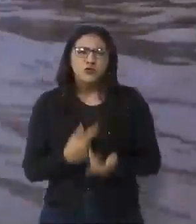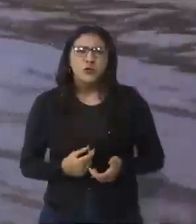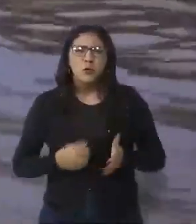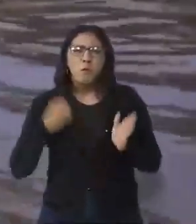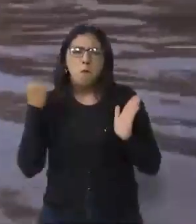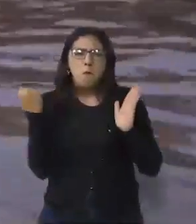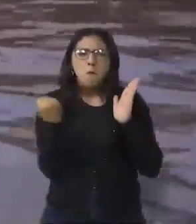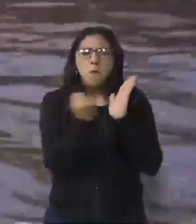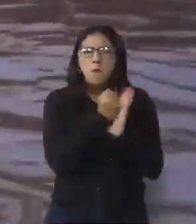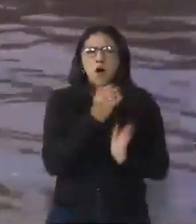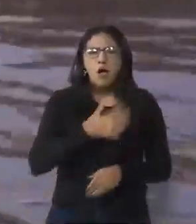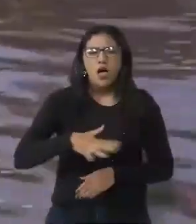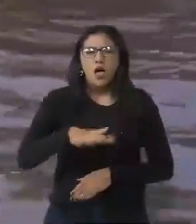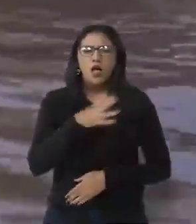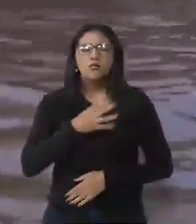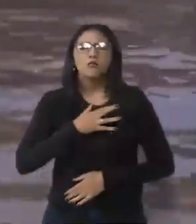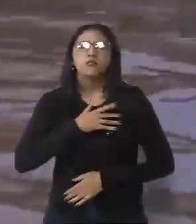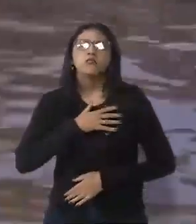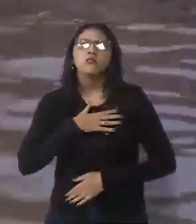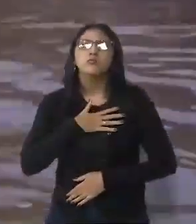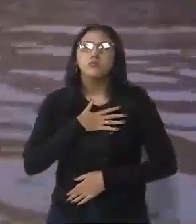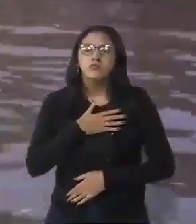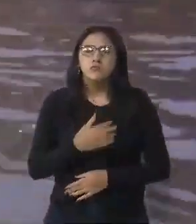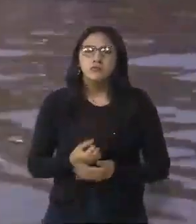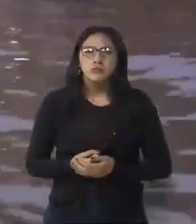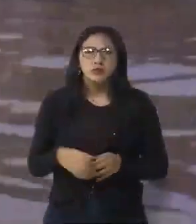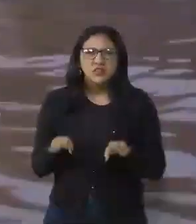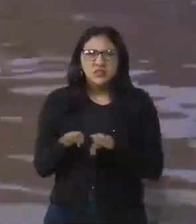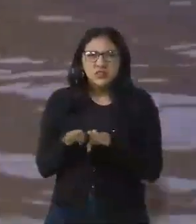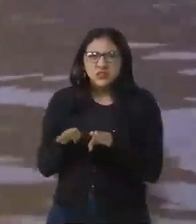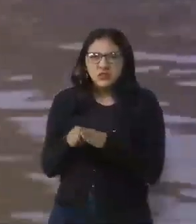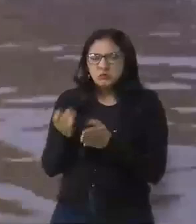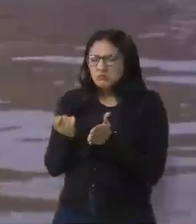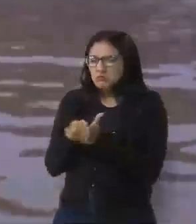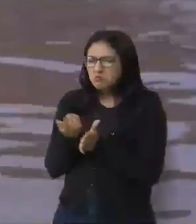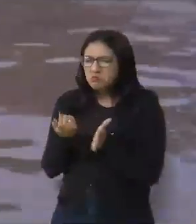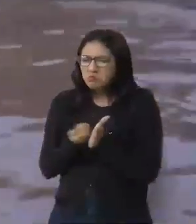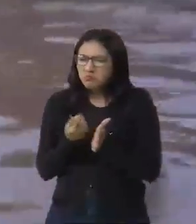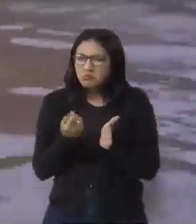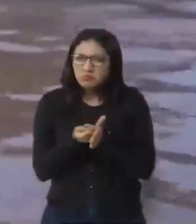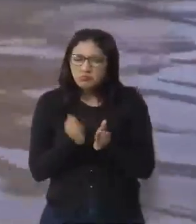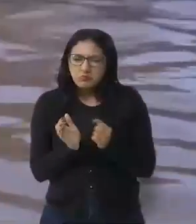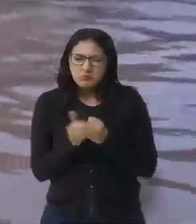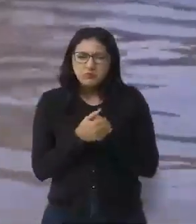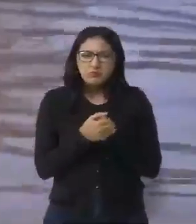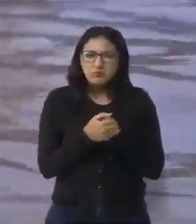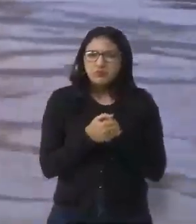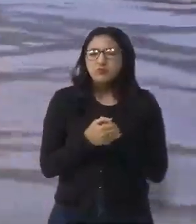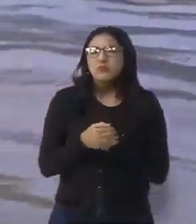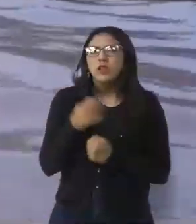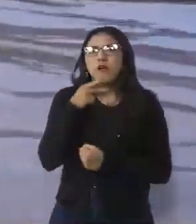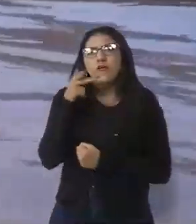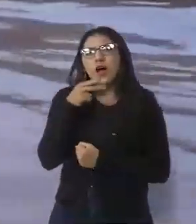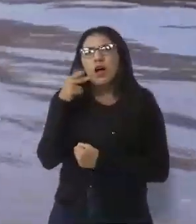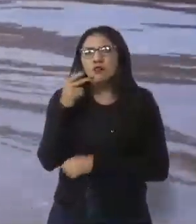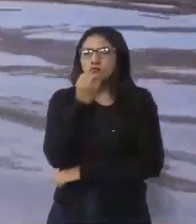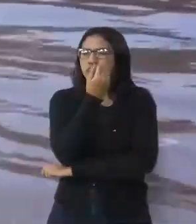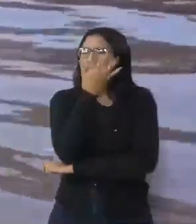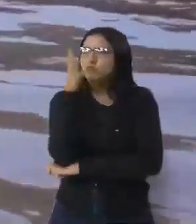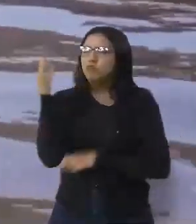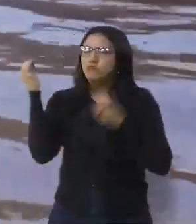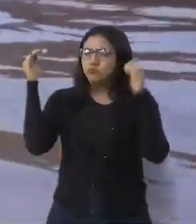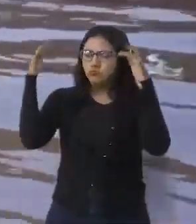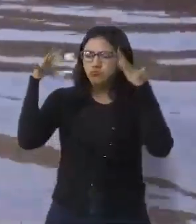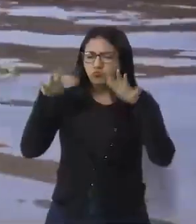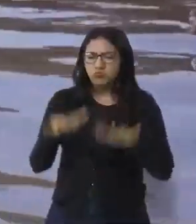da pátria, da grilagem descarada de negociatas e falsos documentos. Falo da